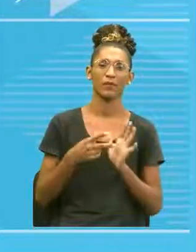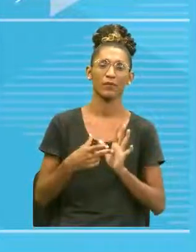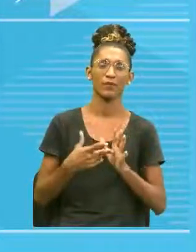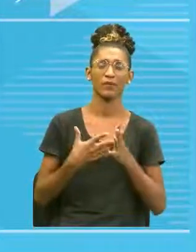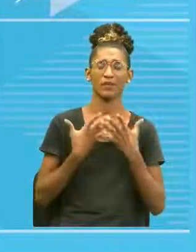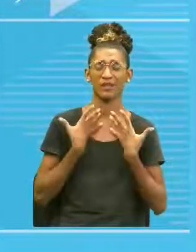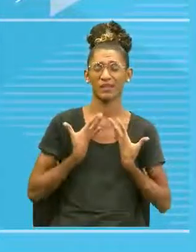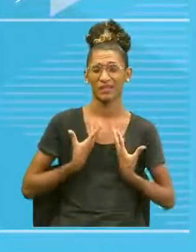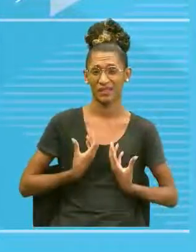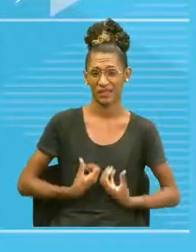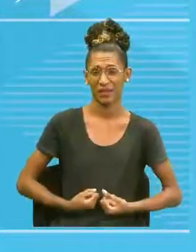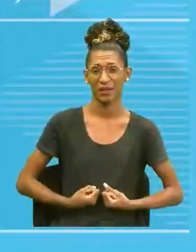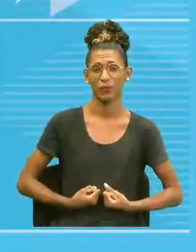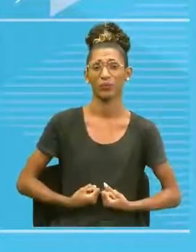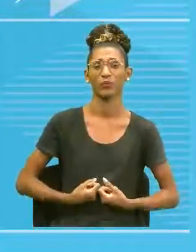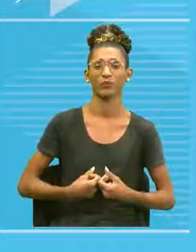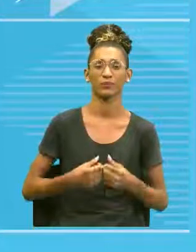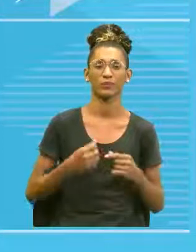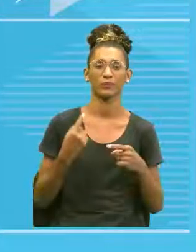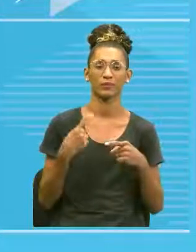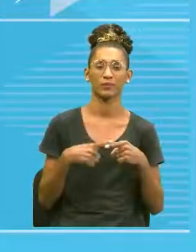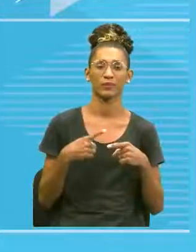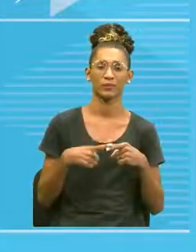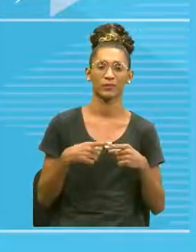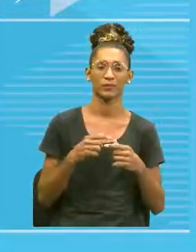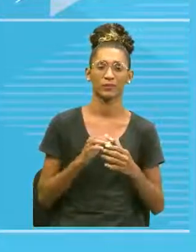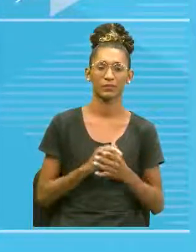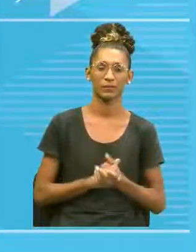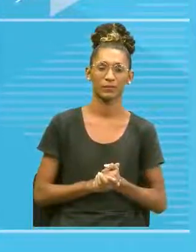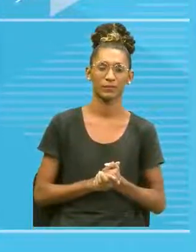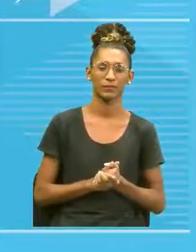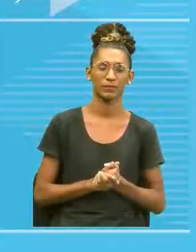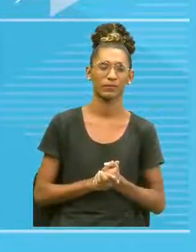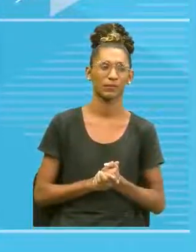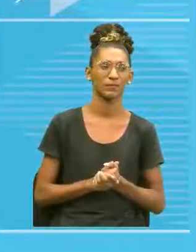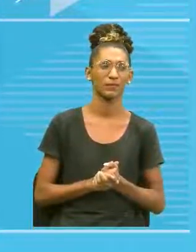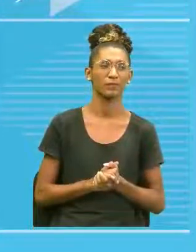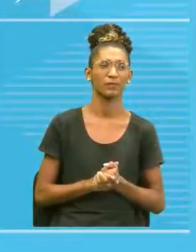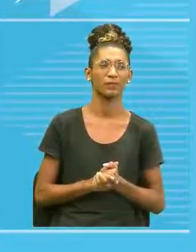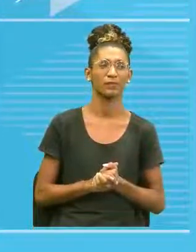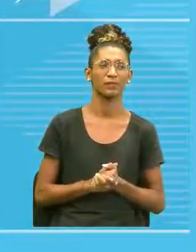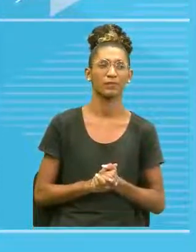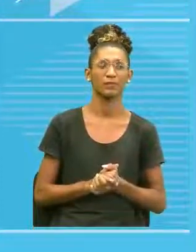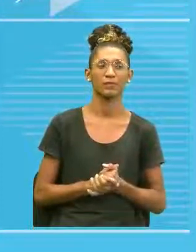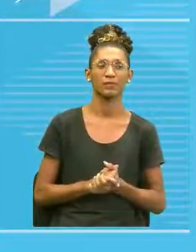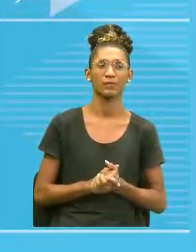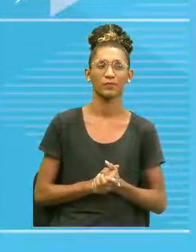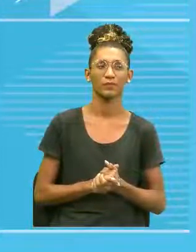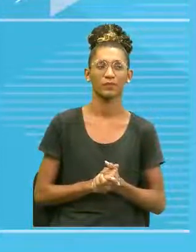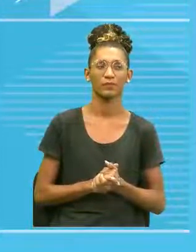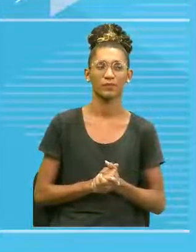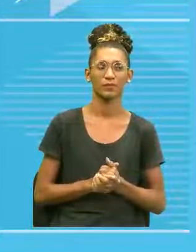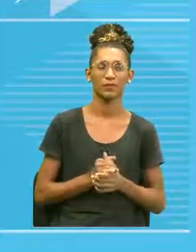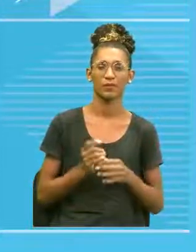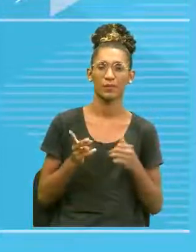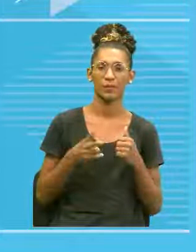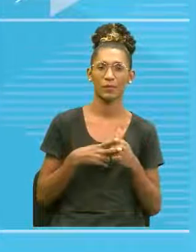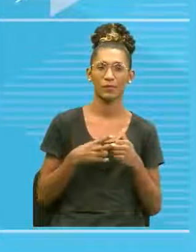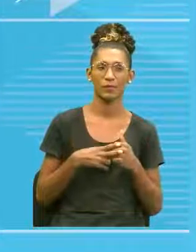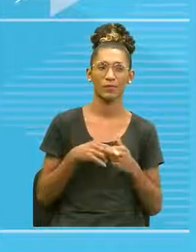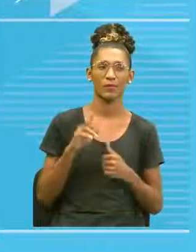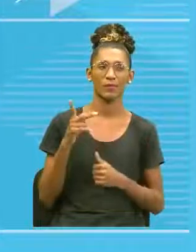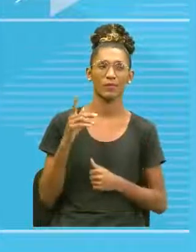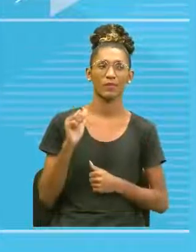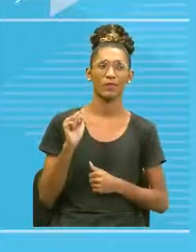estavam exaustos porque aí ó e juntos caminar mucho o verbo haver